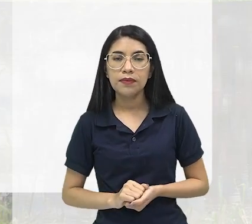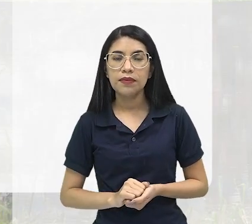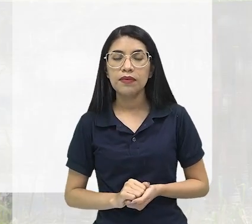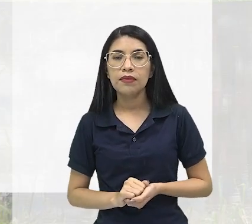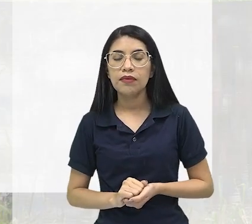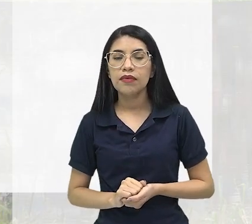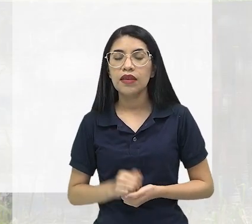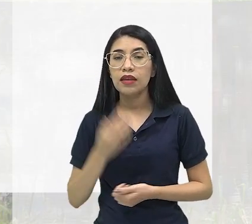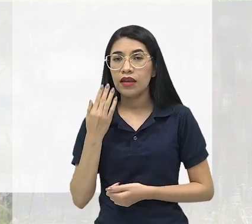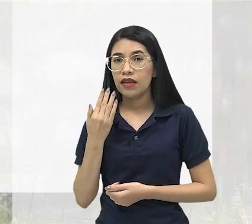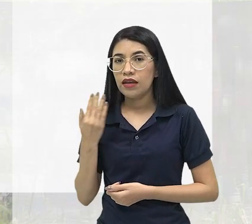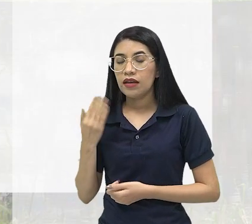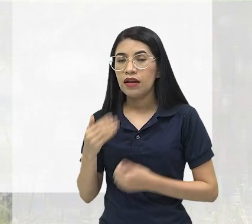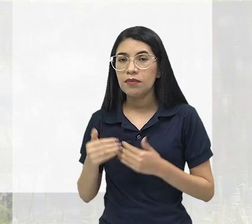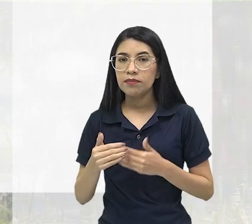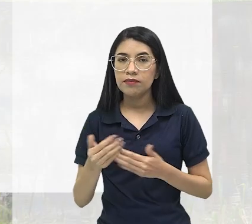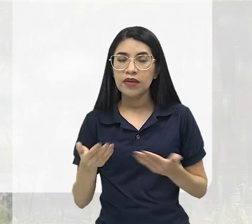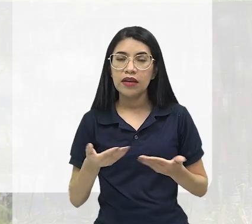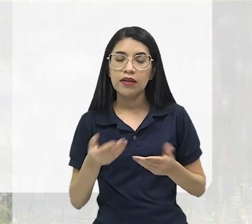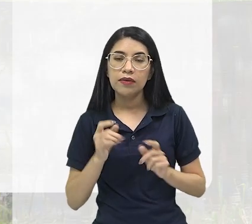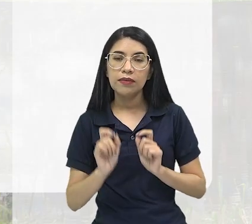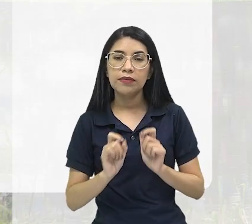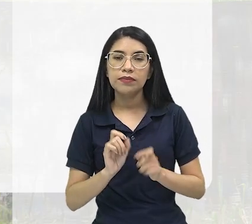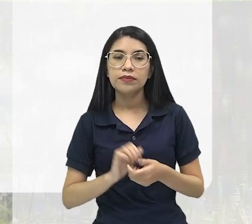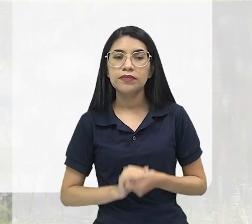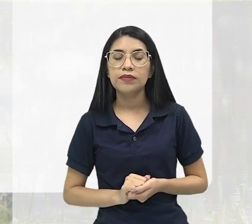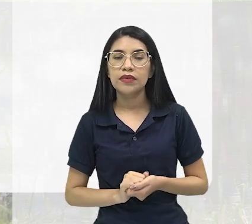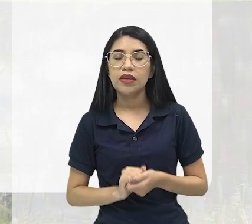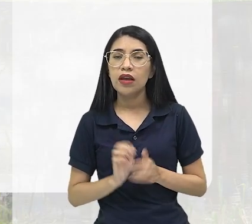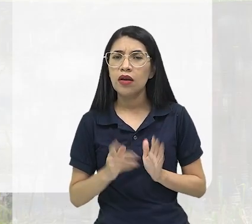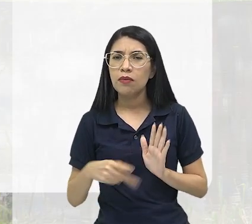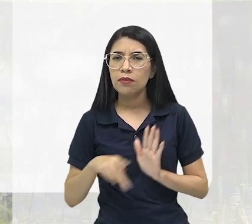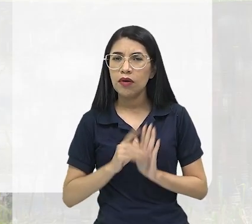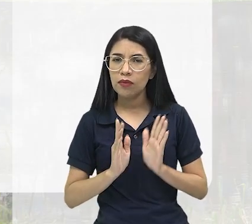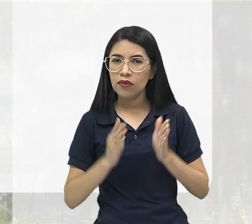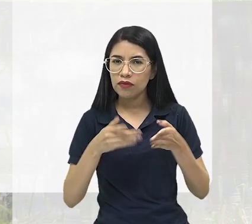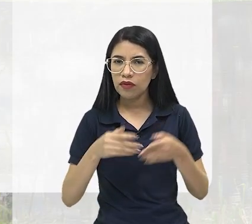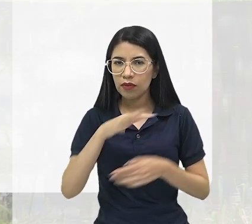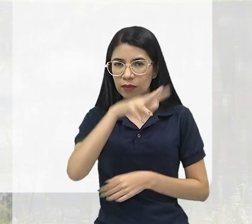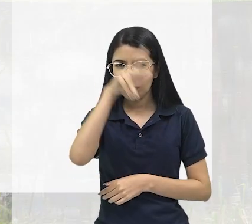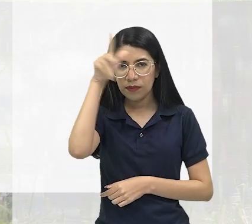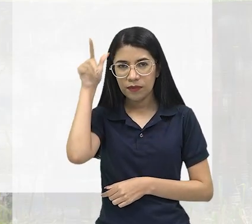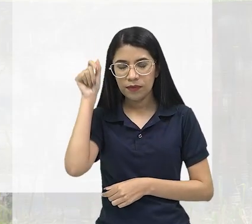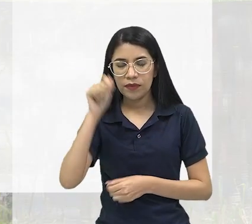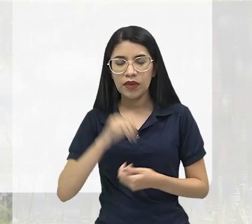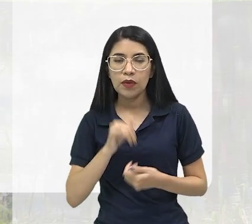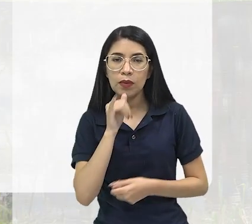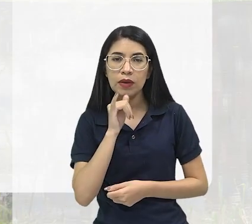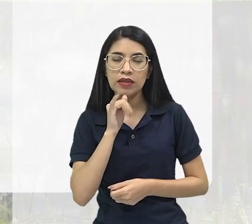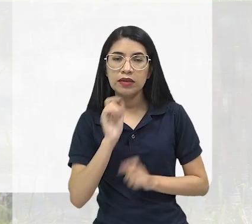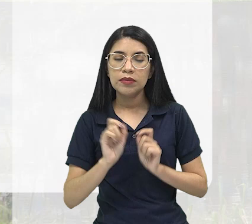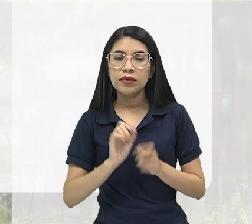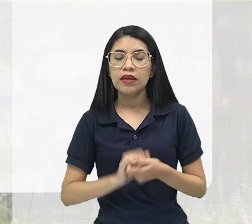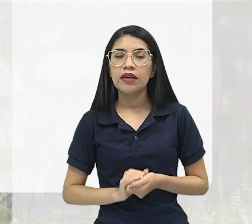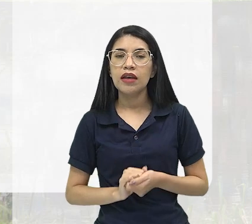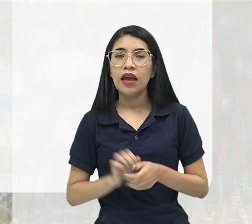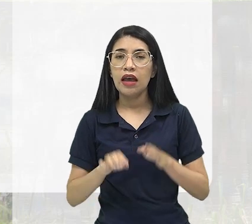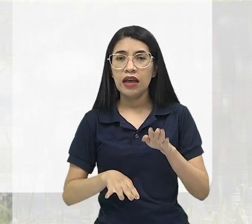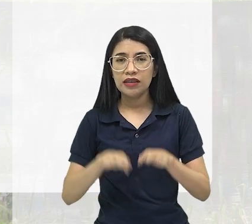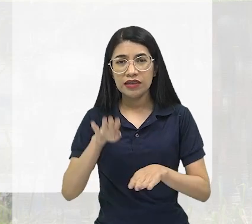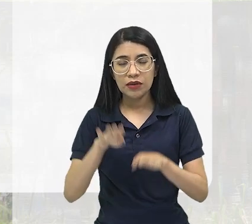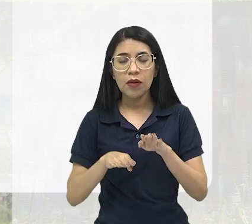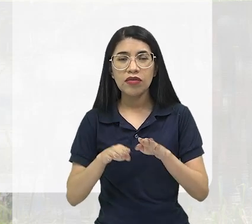nós vamos ver a partir desse momento questões específicas. Então, aqui esses exemplos, olha, o aumento da